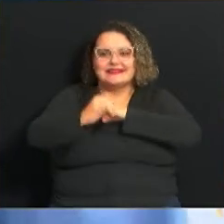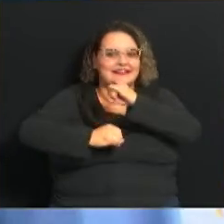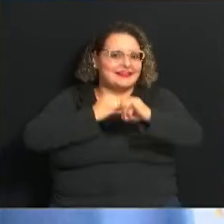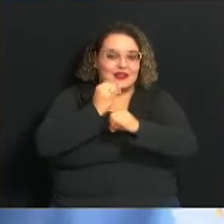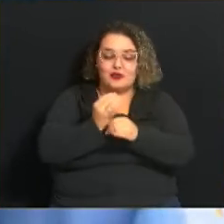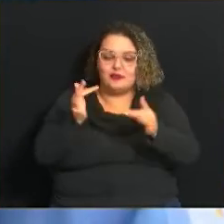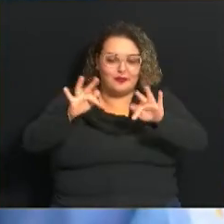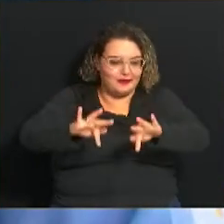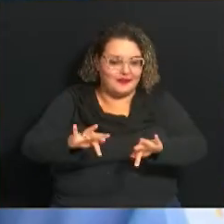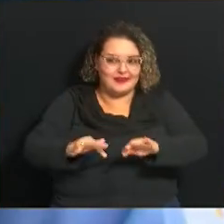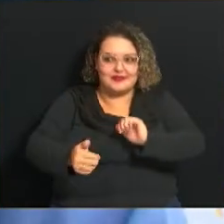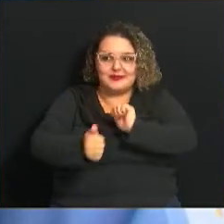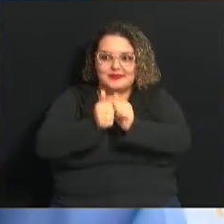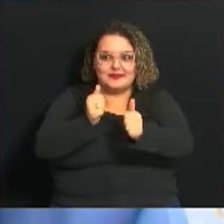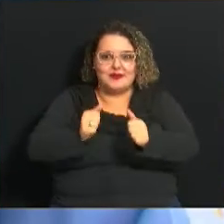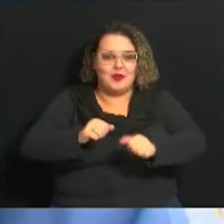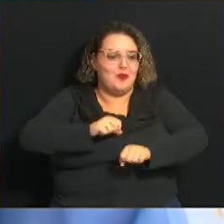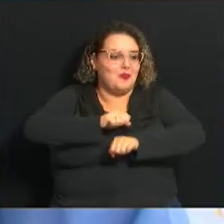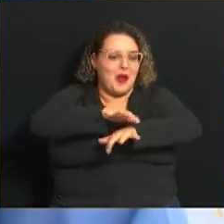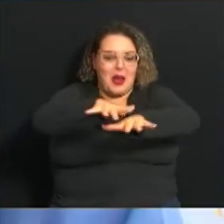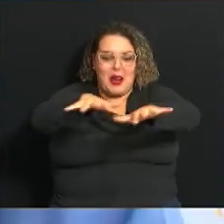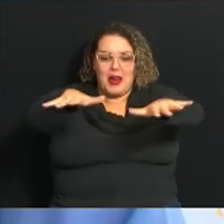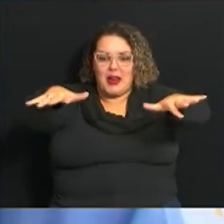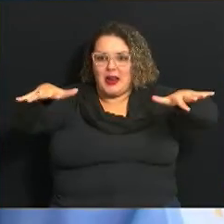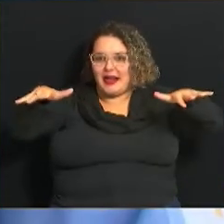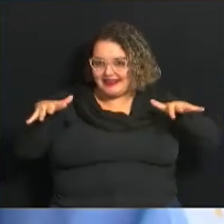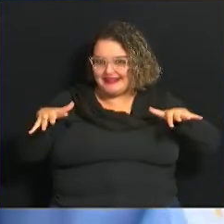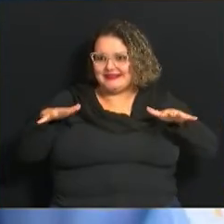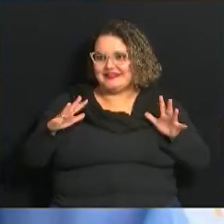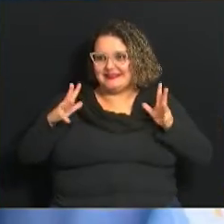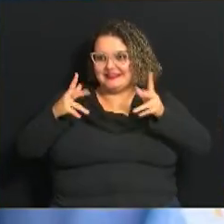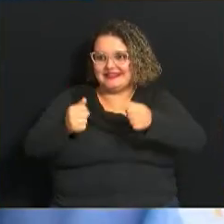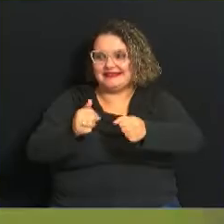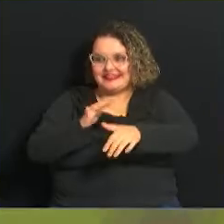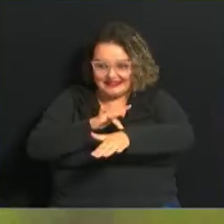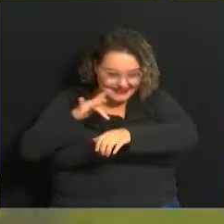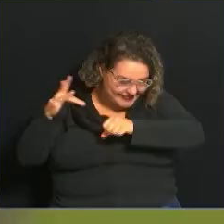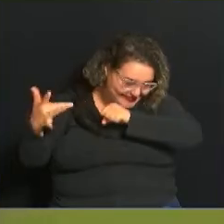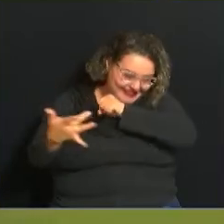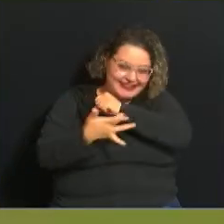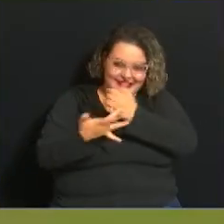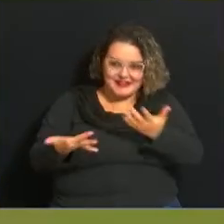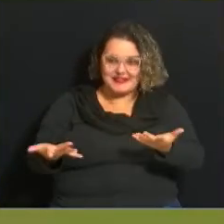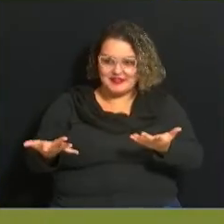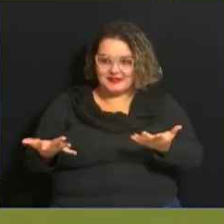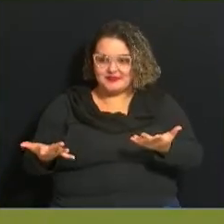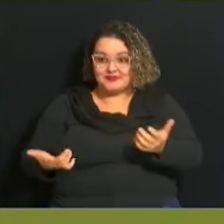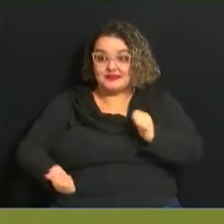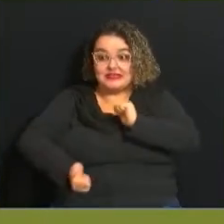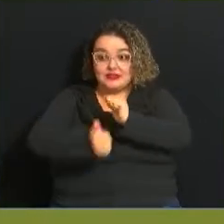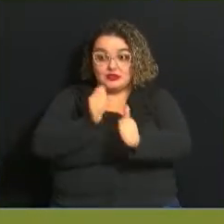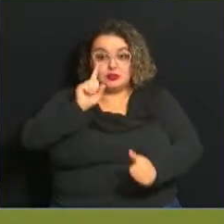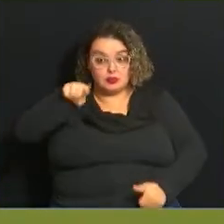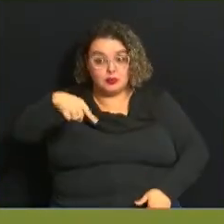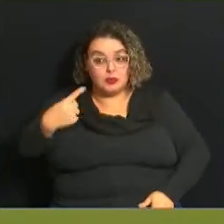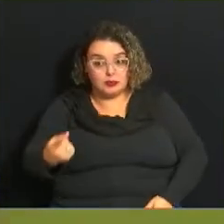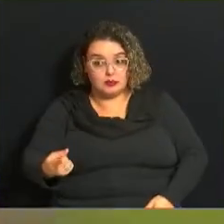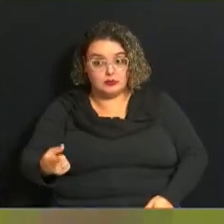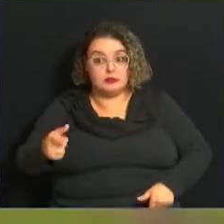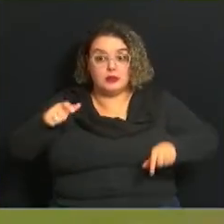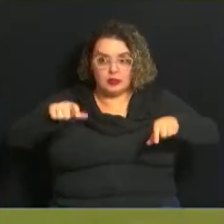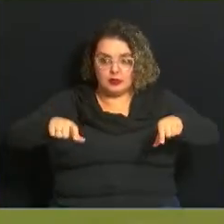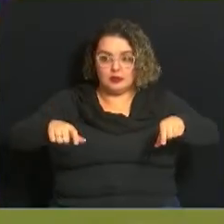jogo, essa foto já estava rodando aí todas as redes sociais. No jogo seguinte, em casa, Thor